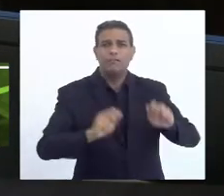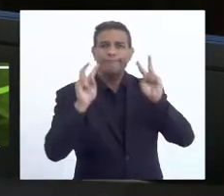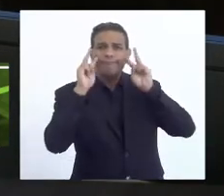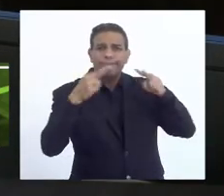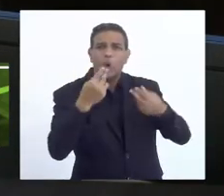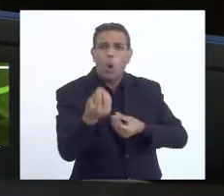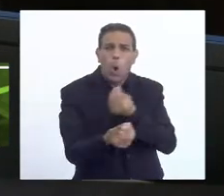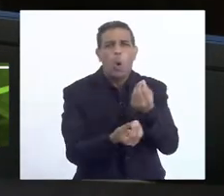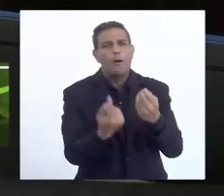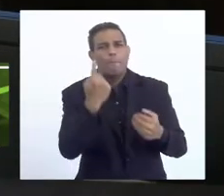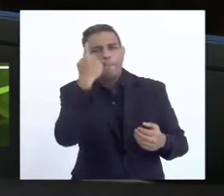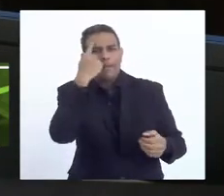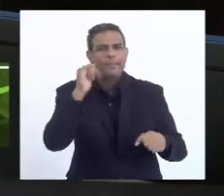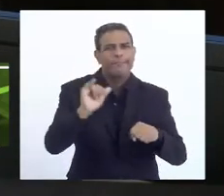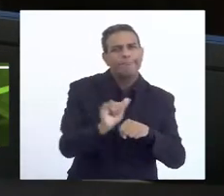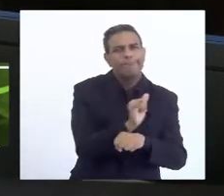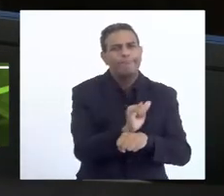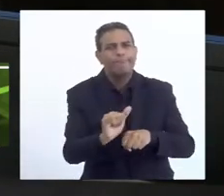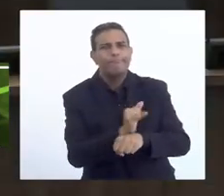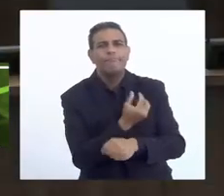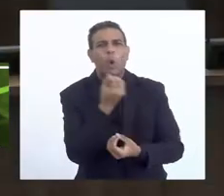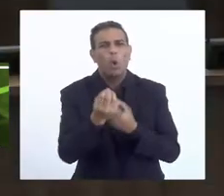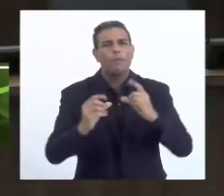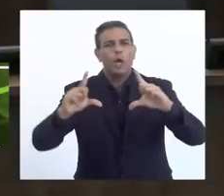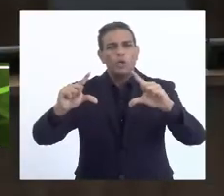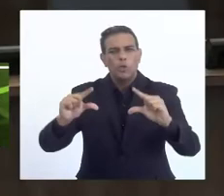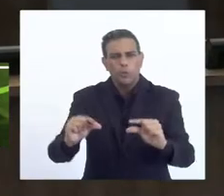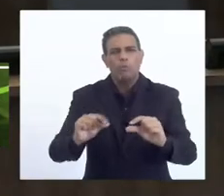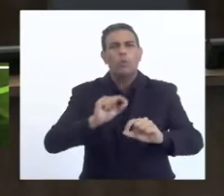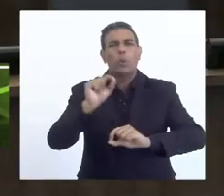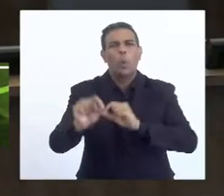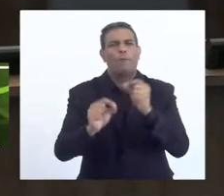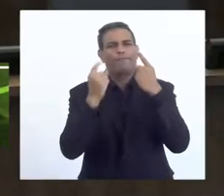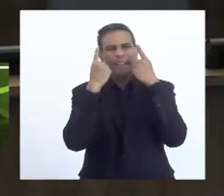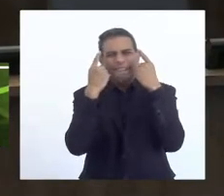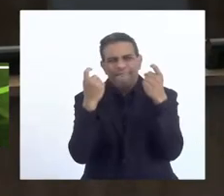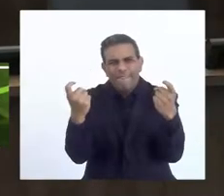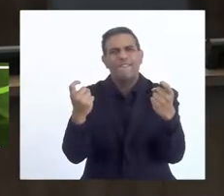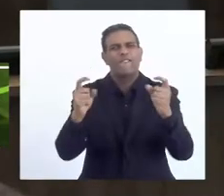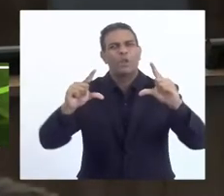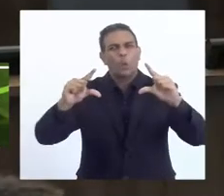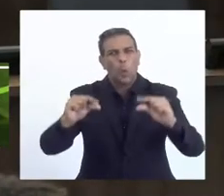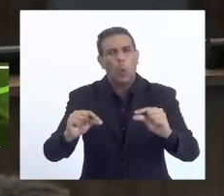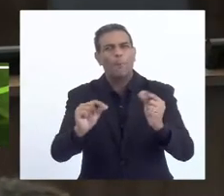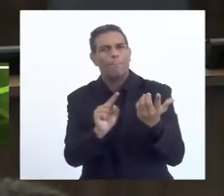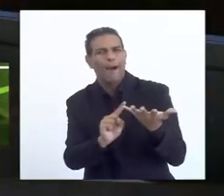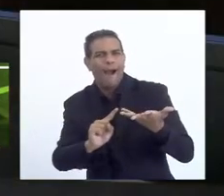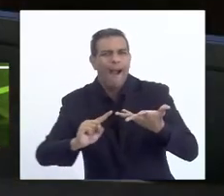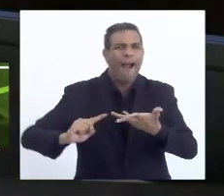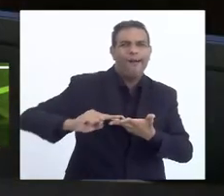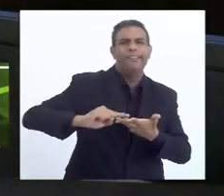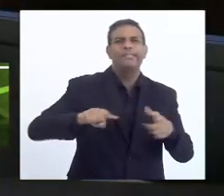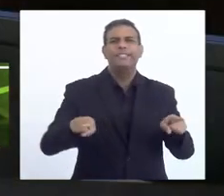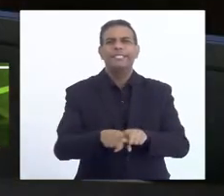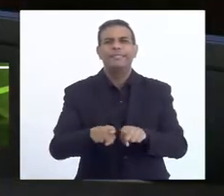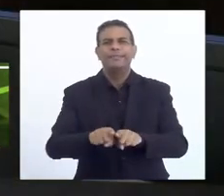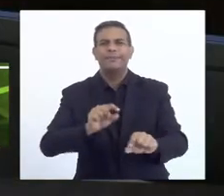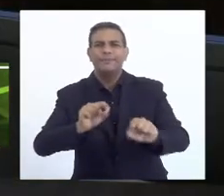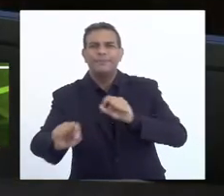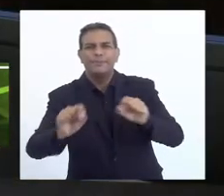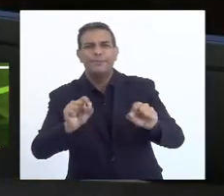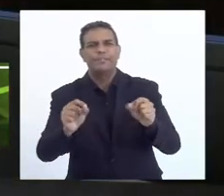de como a gente pode também atuar para que esses dados não caiam num